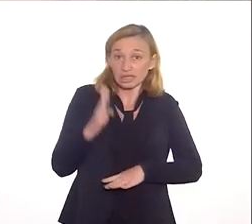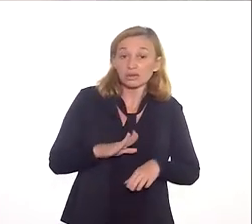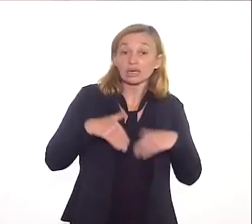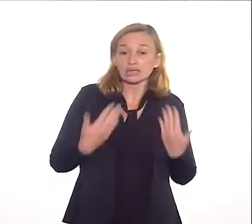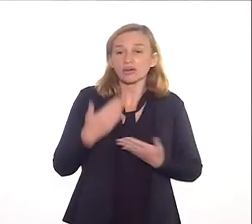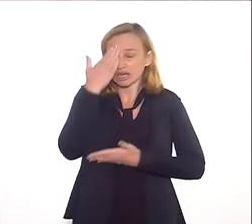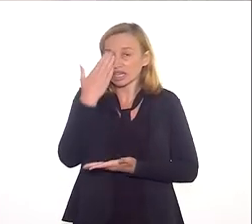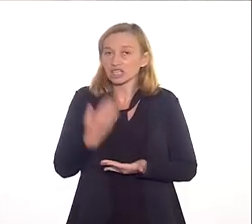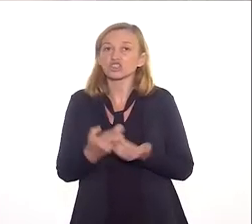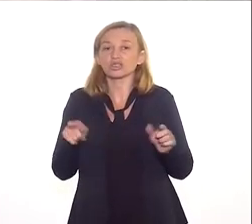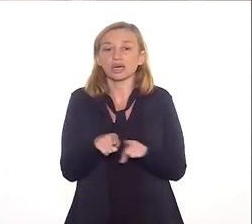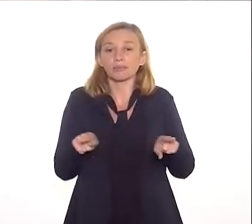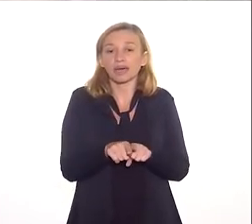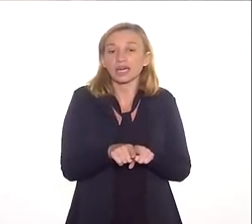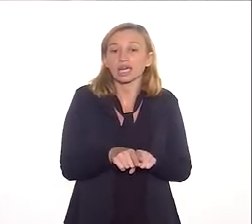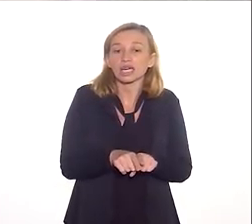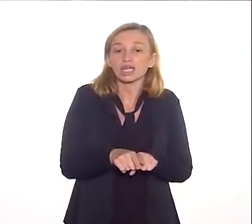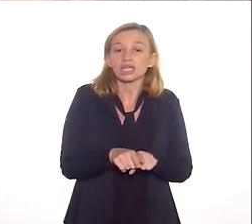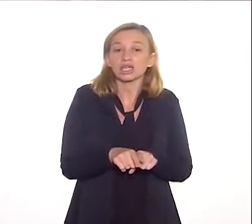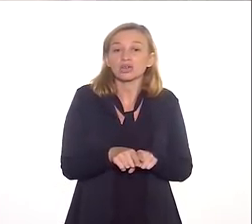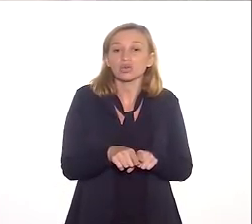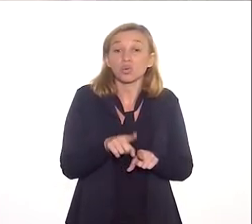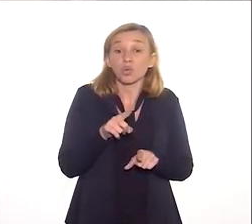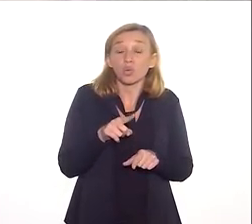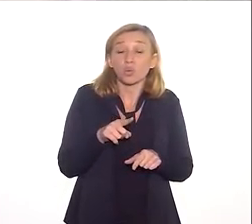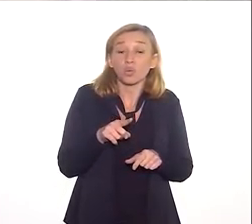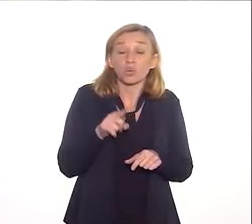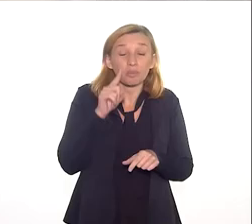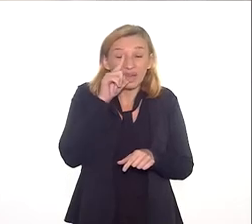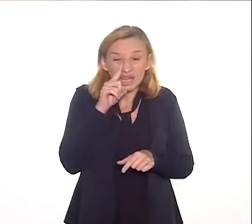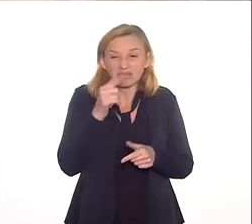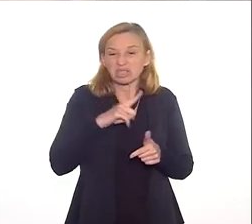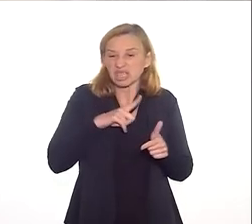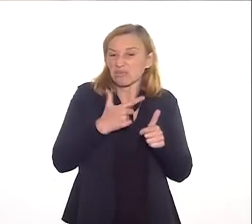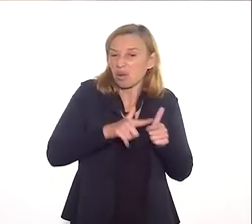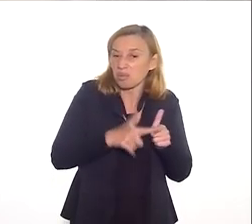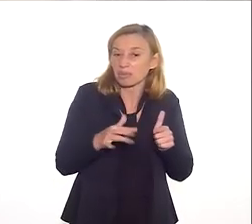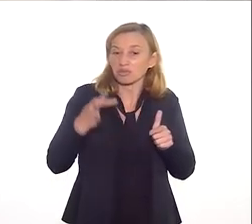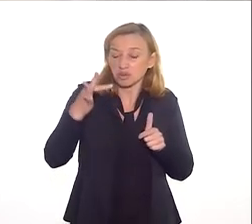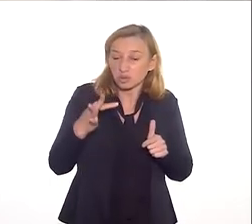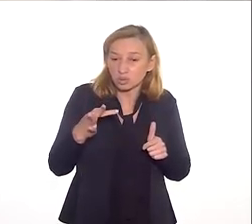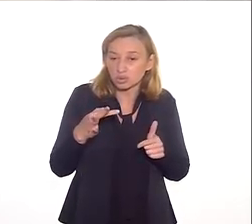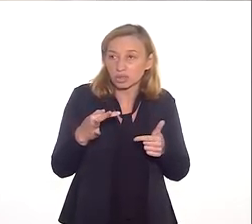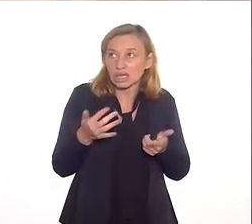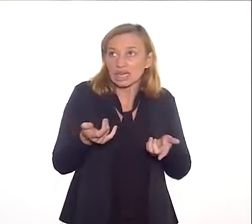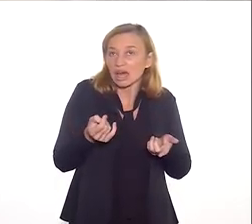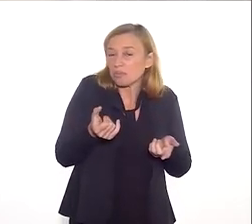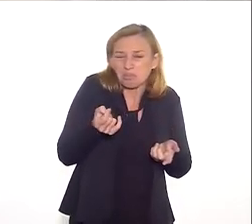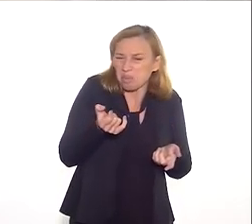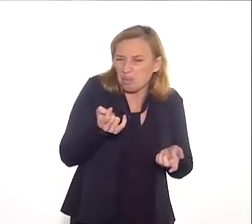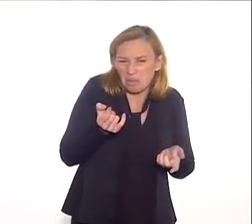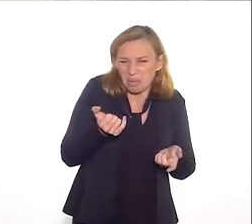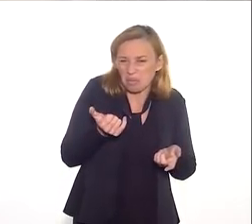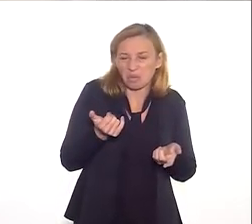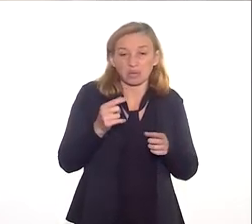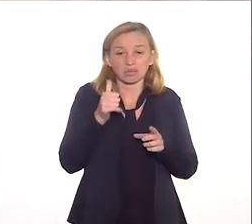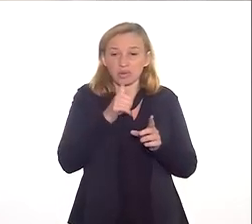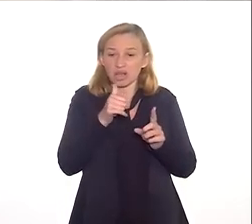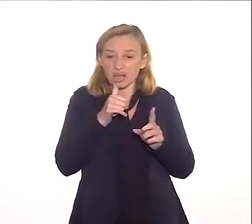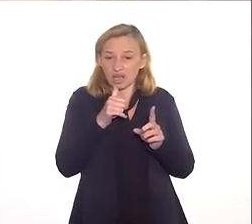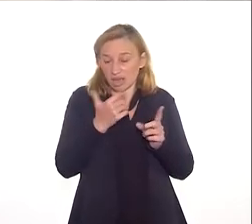Brasil. Então, a gente acredita também que o risco, né, de ter algum problema para a gestante seja extremamente pequeno,